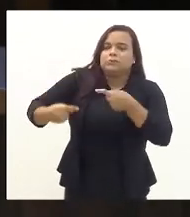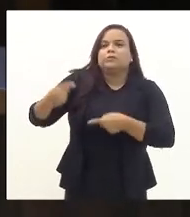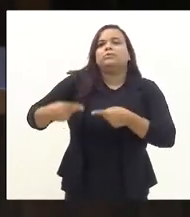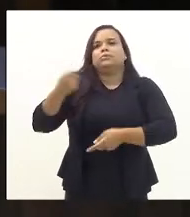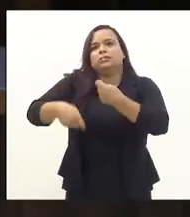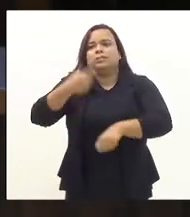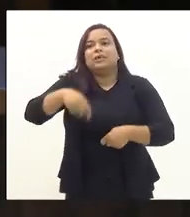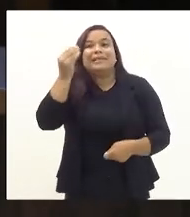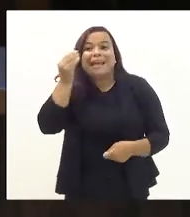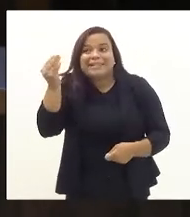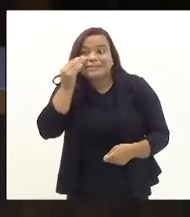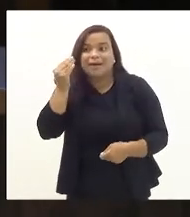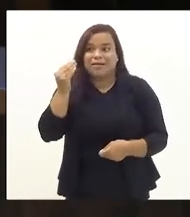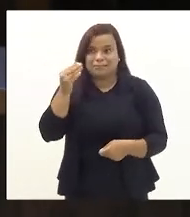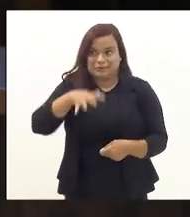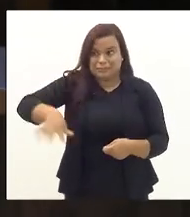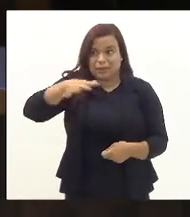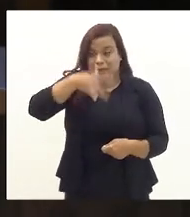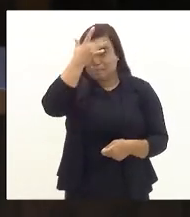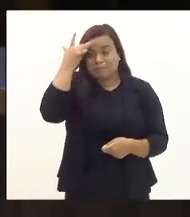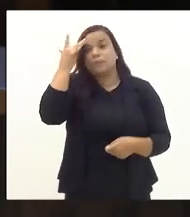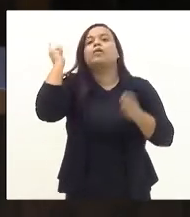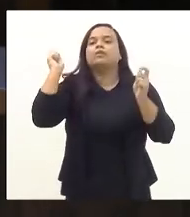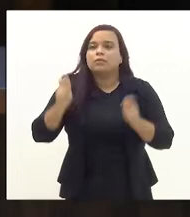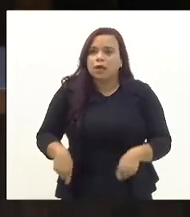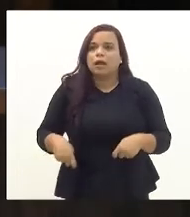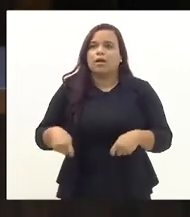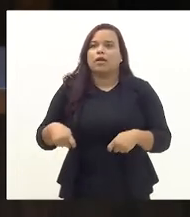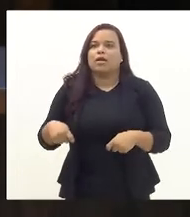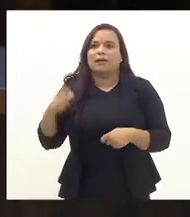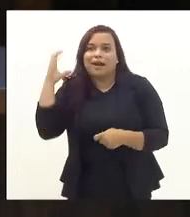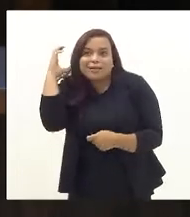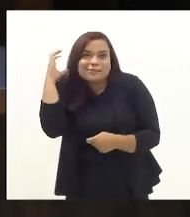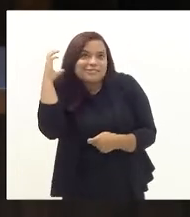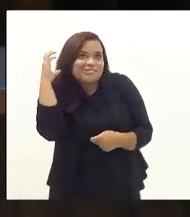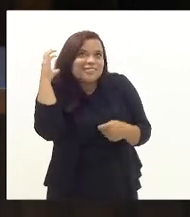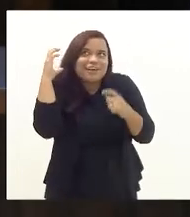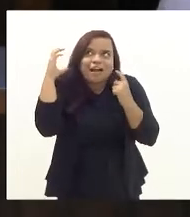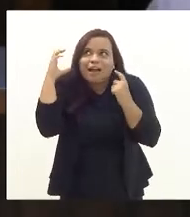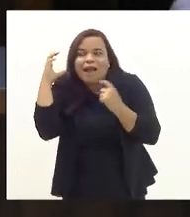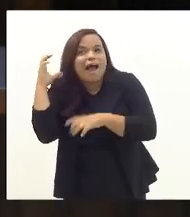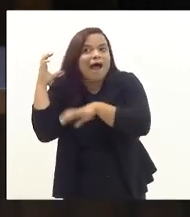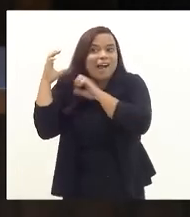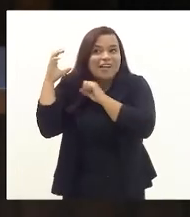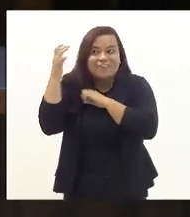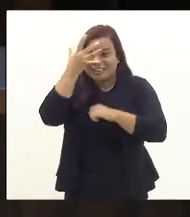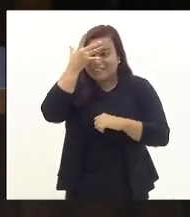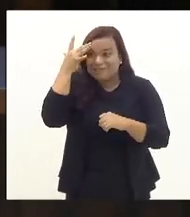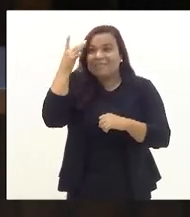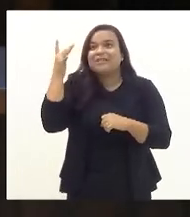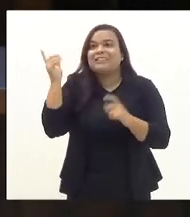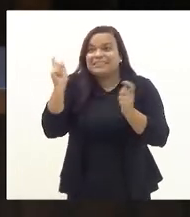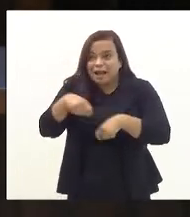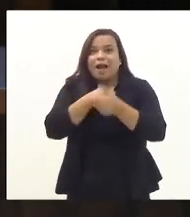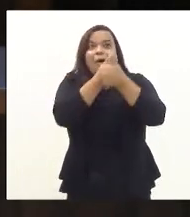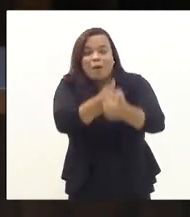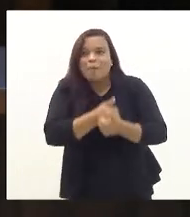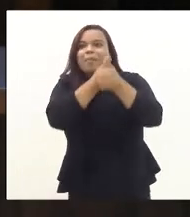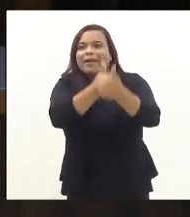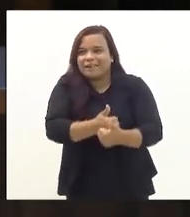espaço em que as pessoas possam ir com seu radinho de pilha e a gente vê aquelas cenas do povo podendo,